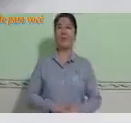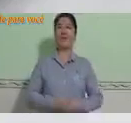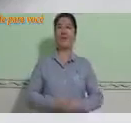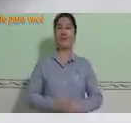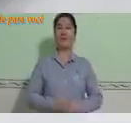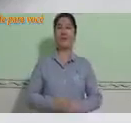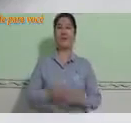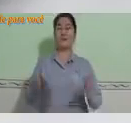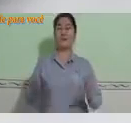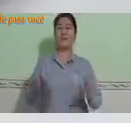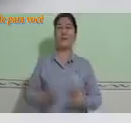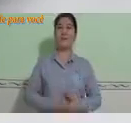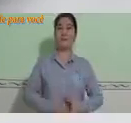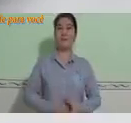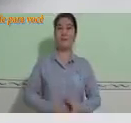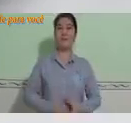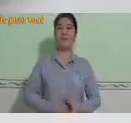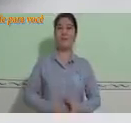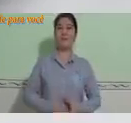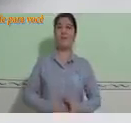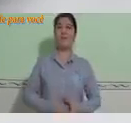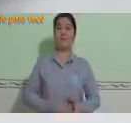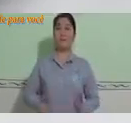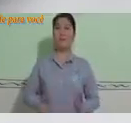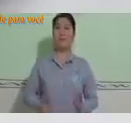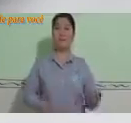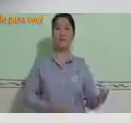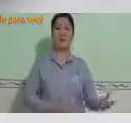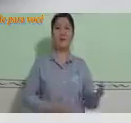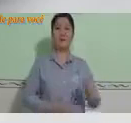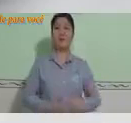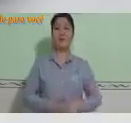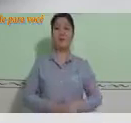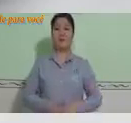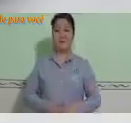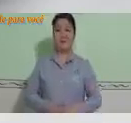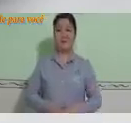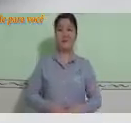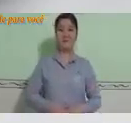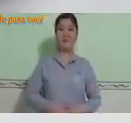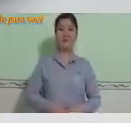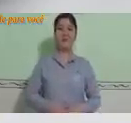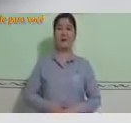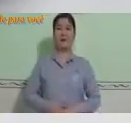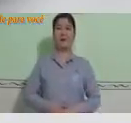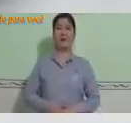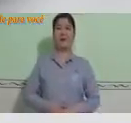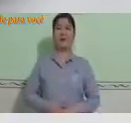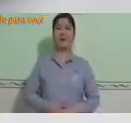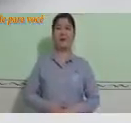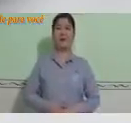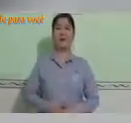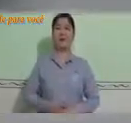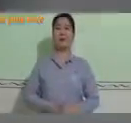para colocar sangue onde o virgula mulher deve ser colocada em posição ginecológica vírgula como as pernas ligeiramente